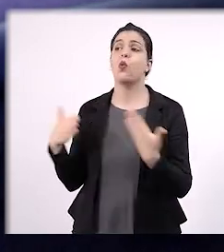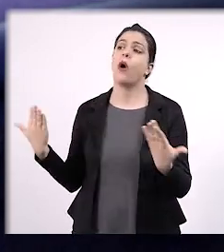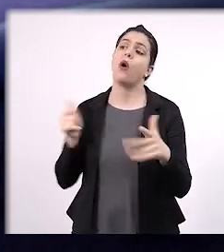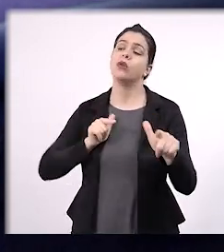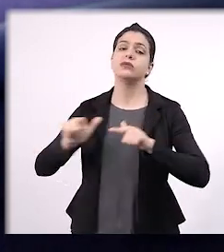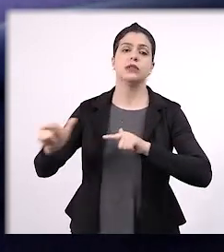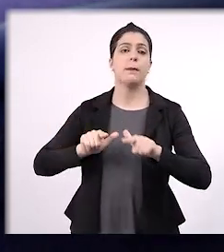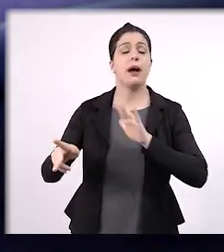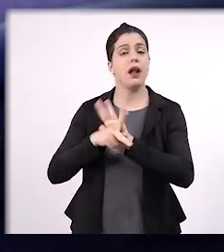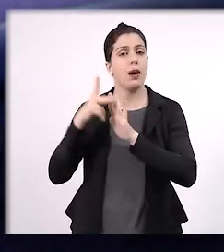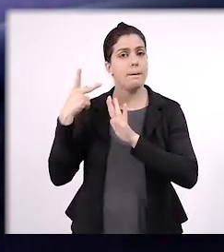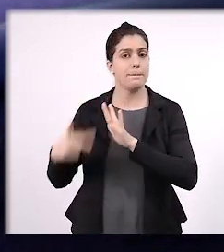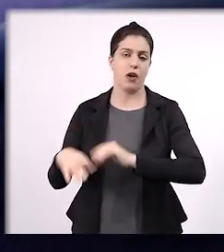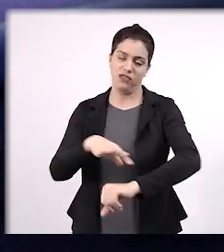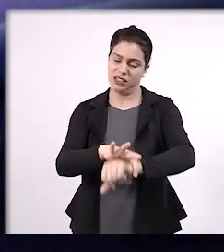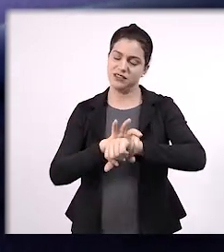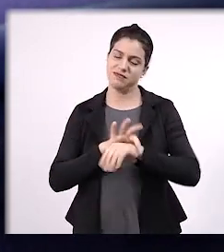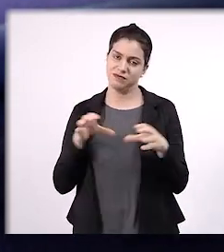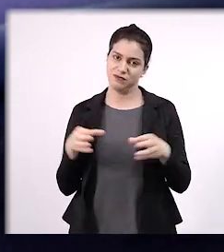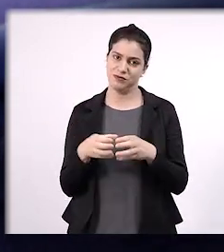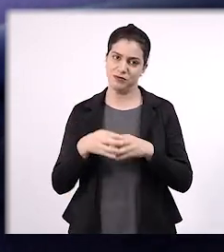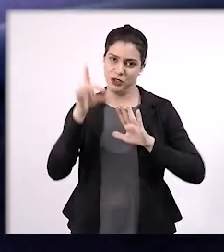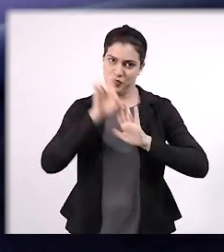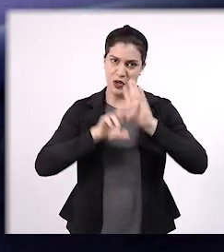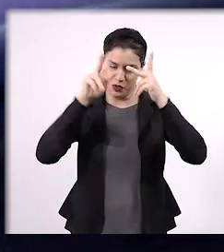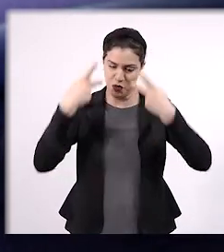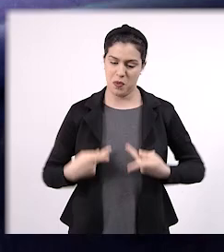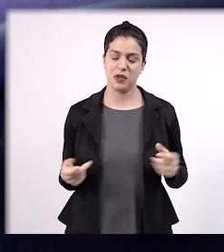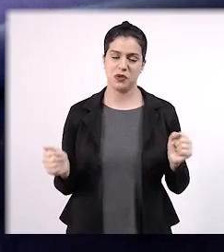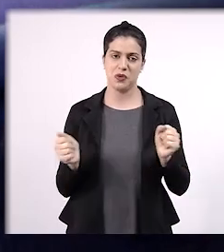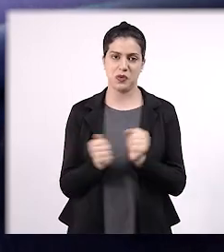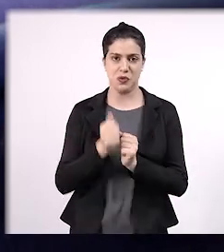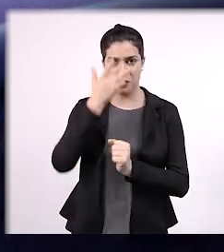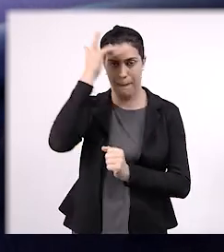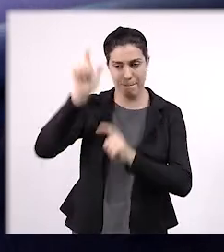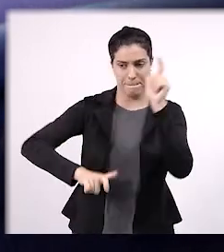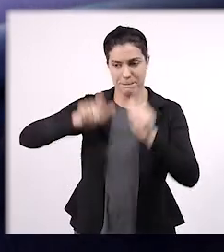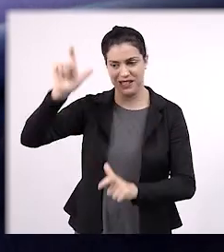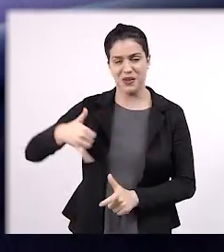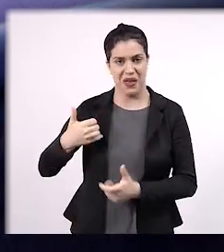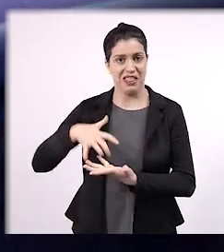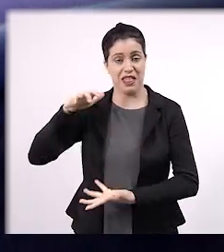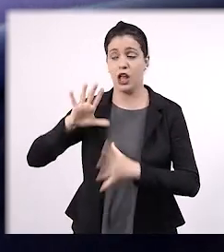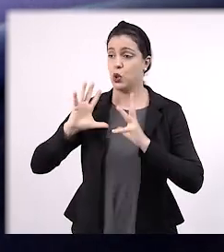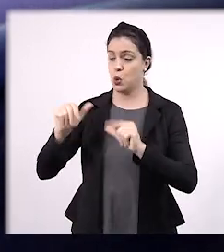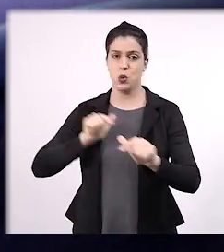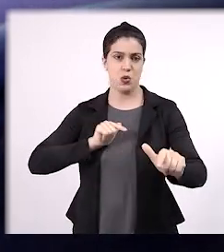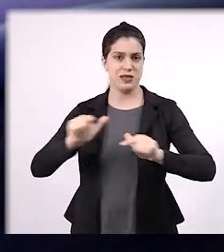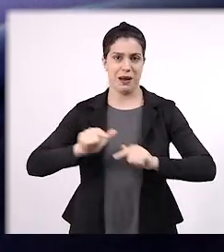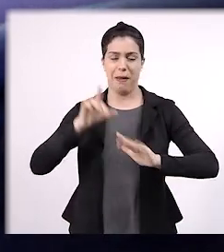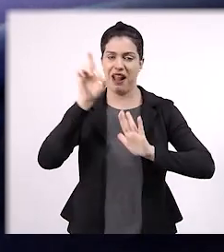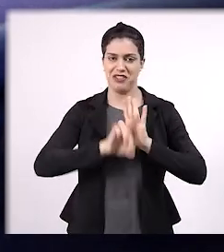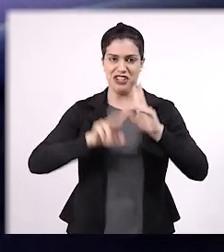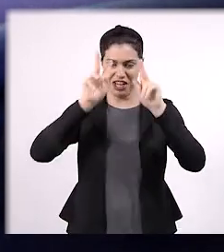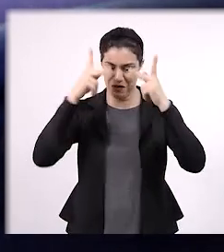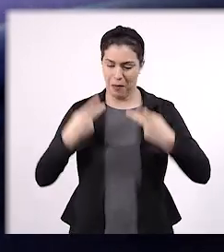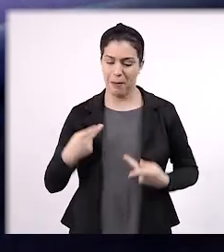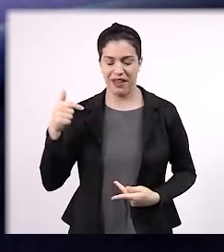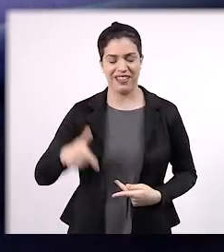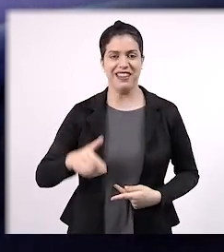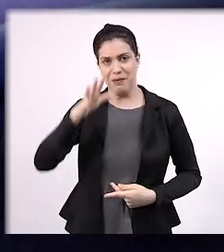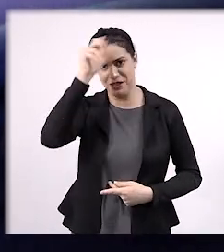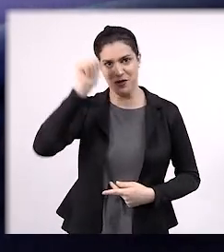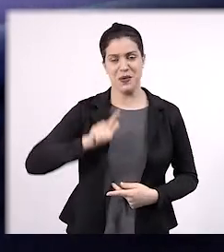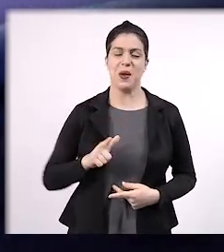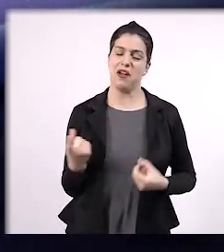atuação específica da Defensoria e do Núcleo de Direitos Humanos junto à população idosa e todo o trabalho de direitos humanos aqui em Mato